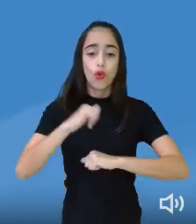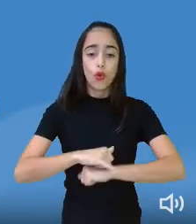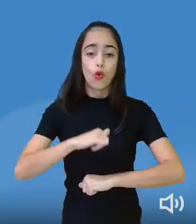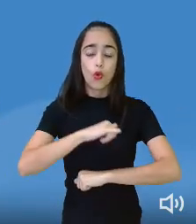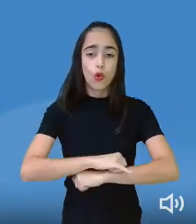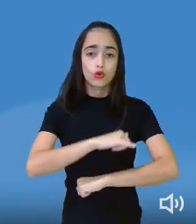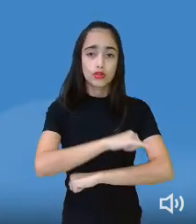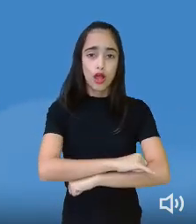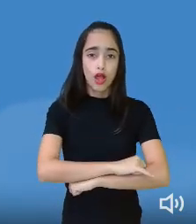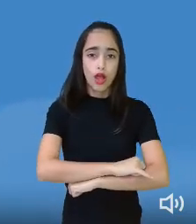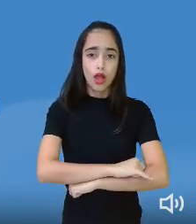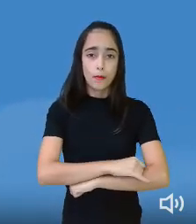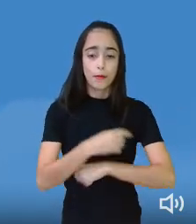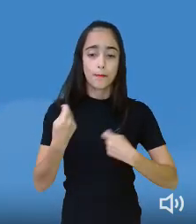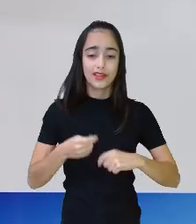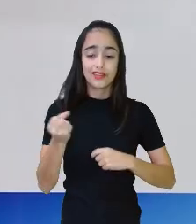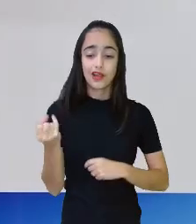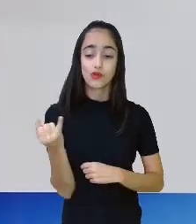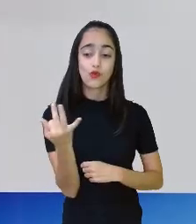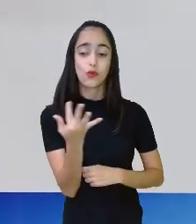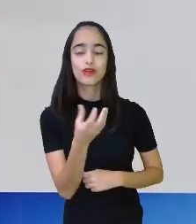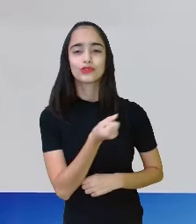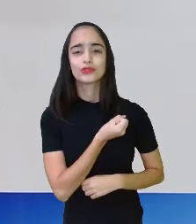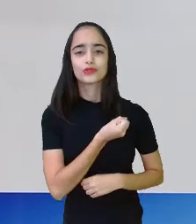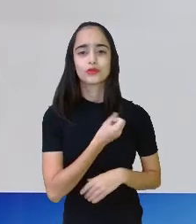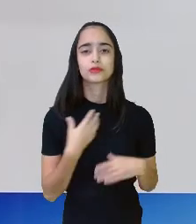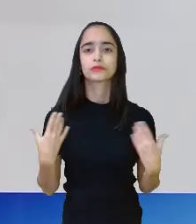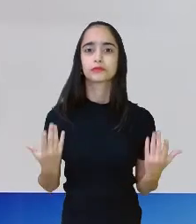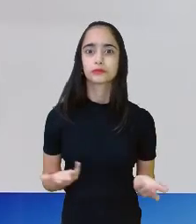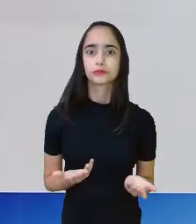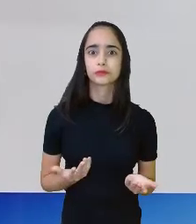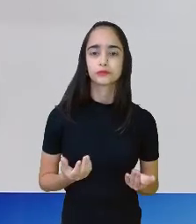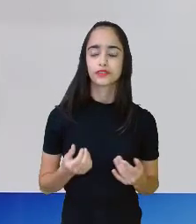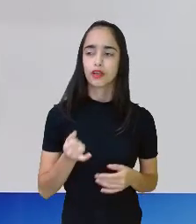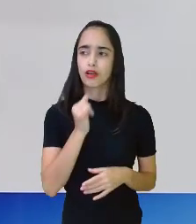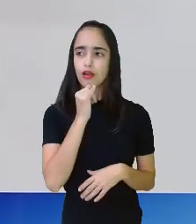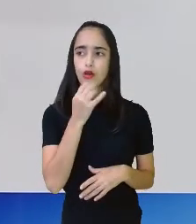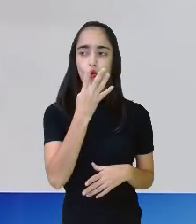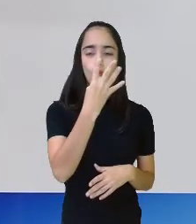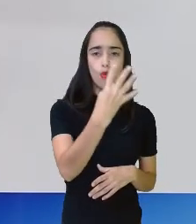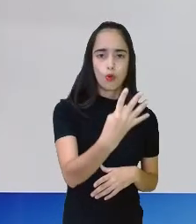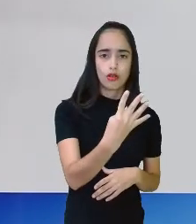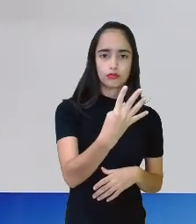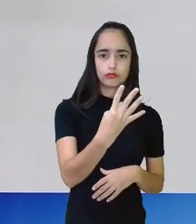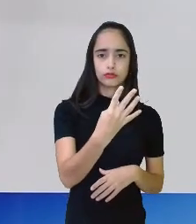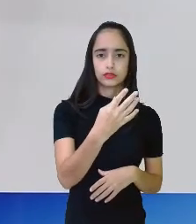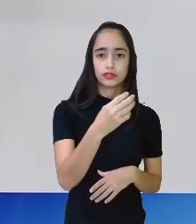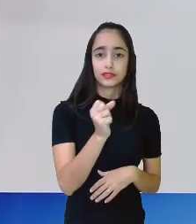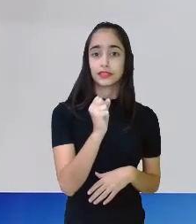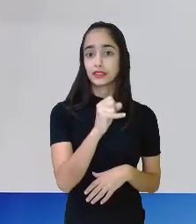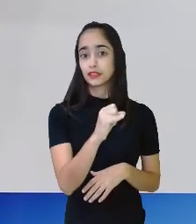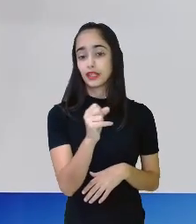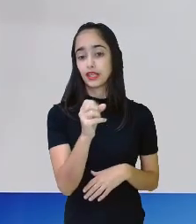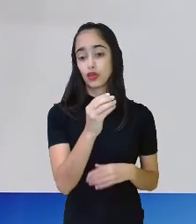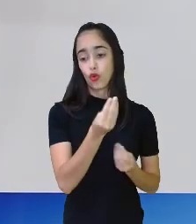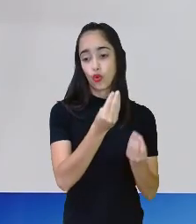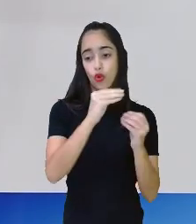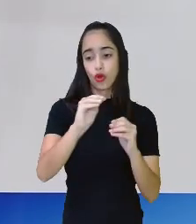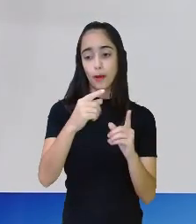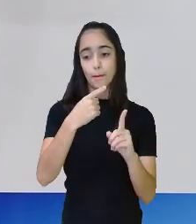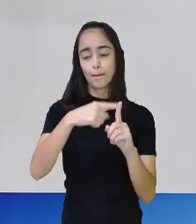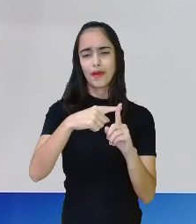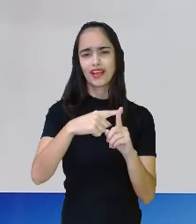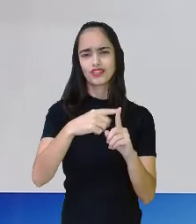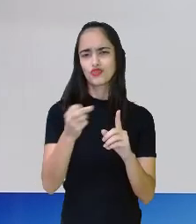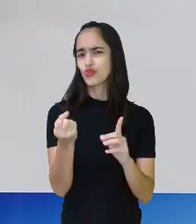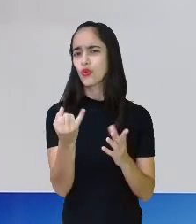de quanto em quanto. Esse 4 aqui, se eu colocar mais quem, mais